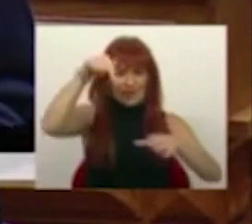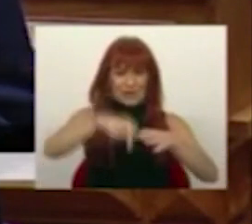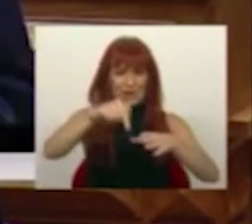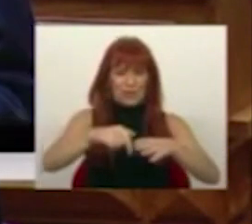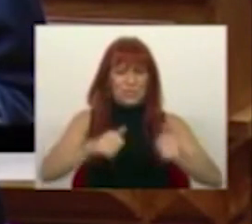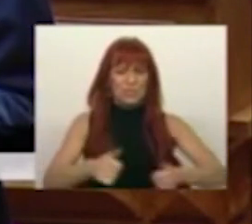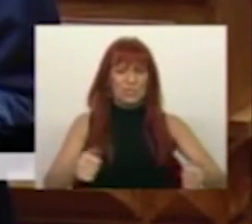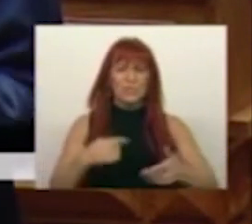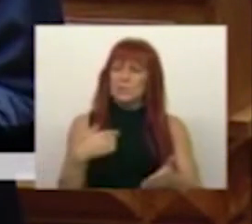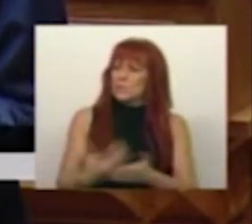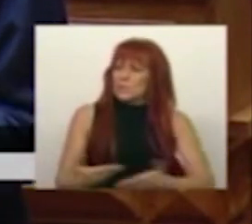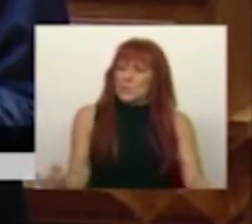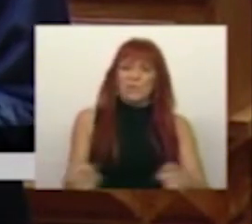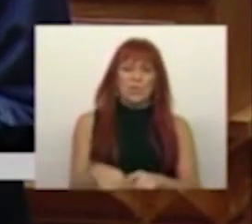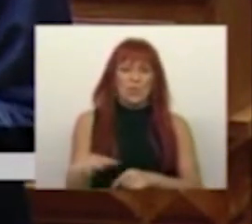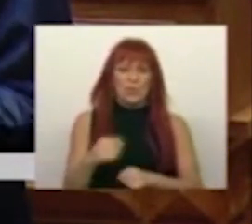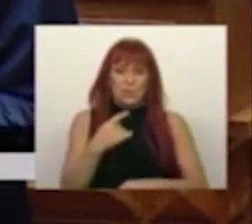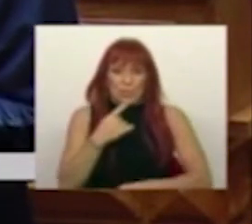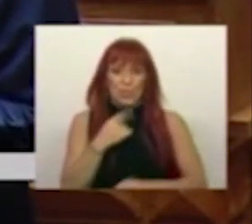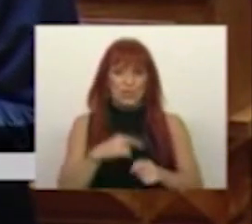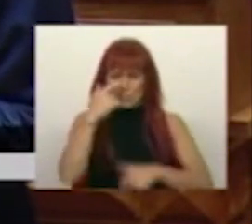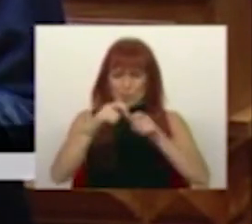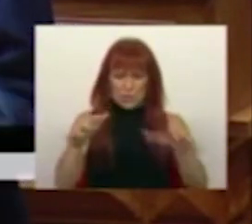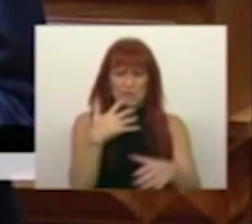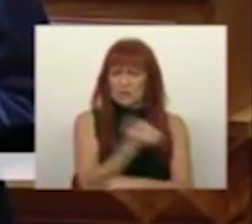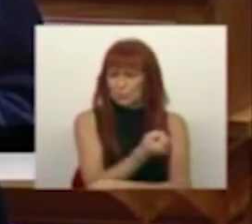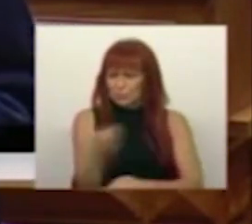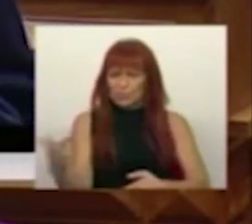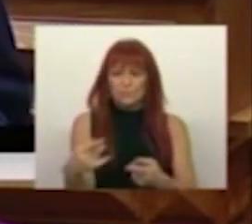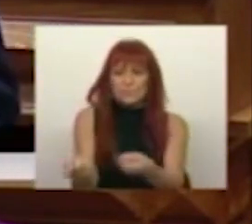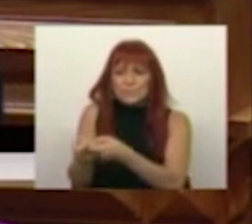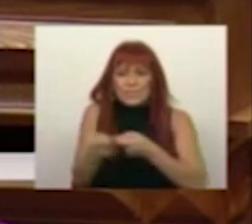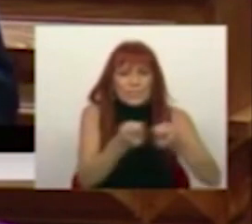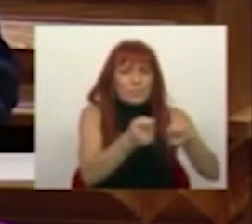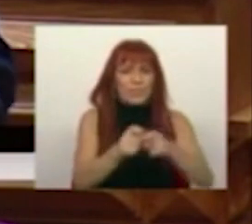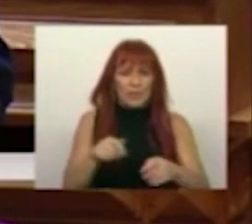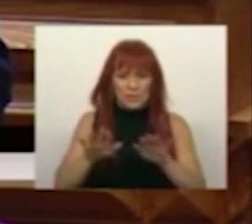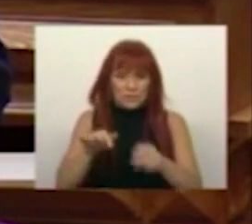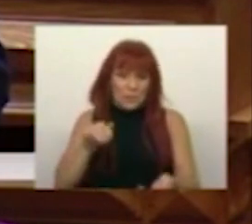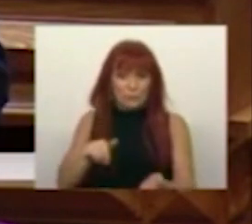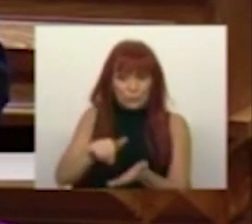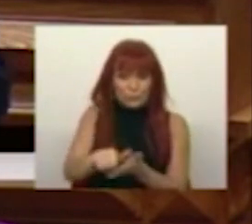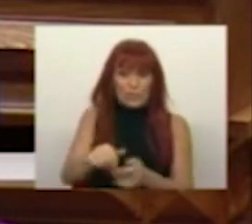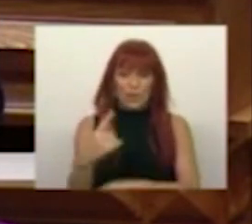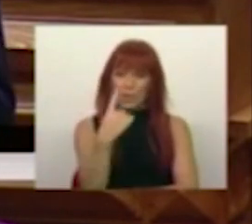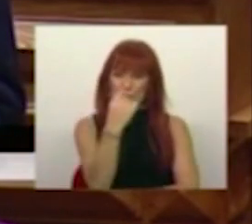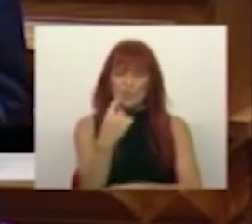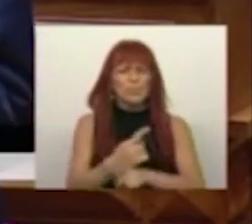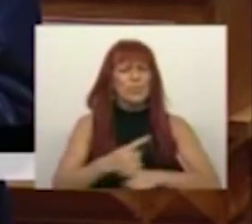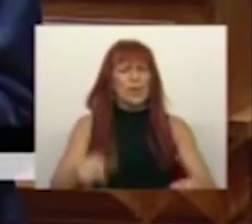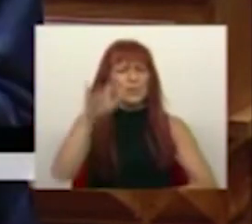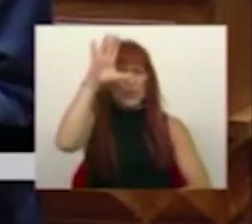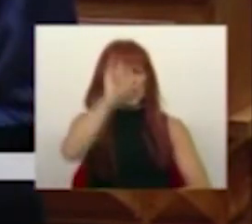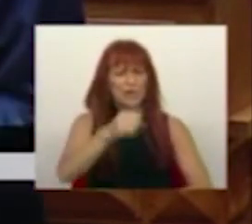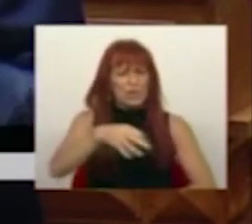dela, sujeitando zonas altamente povoadas à proximidade do terminal do Montijo. Porquê é que o governo